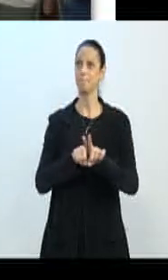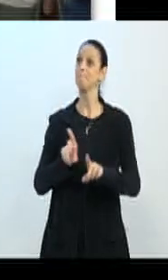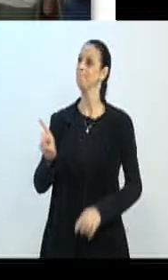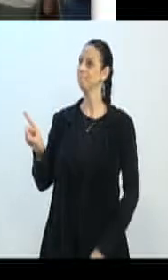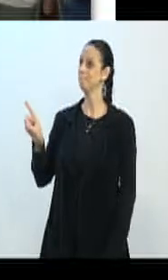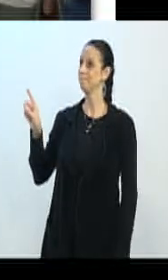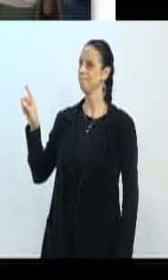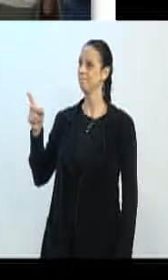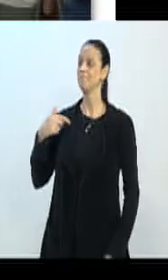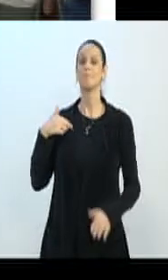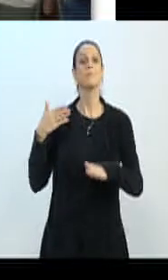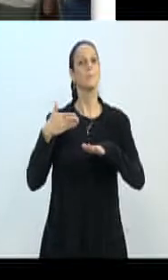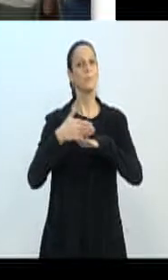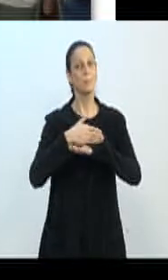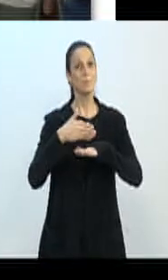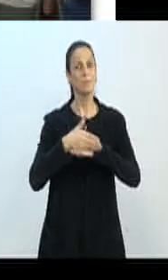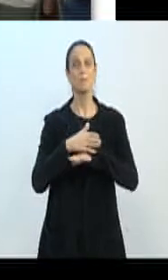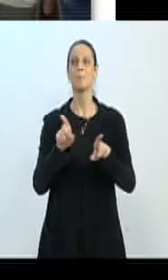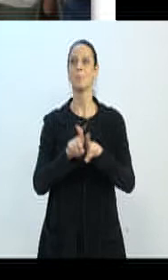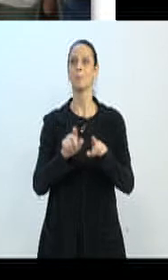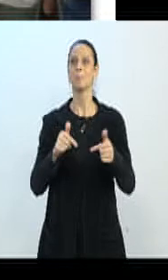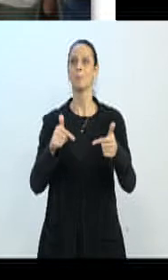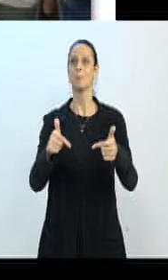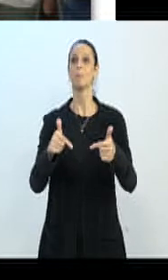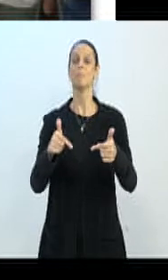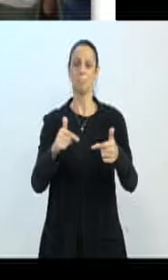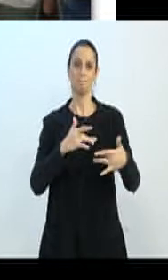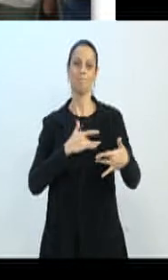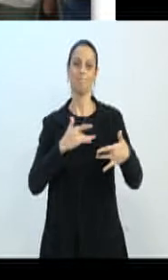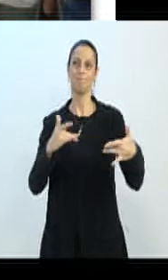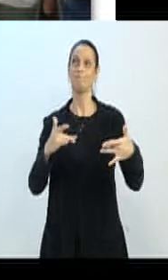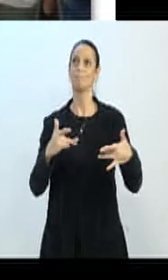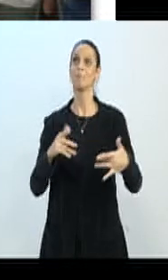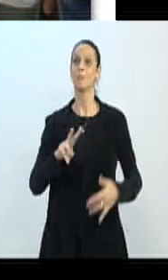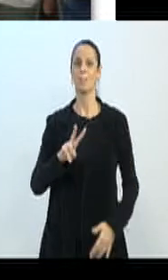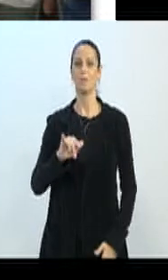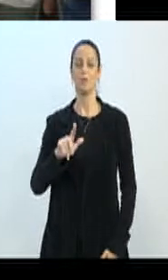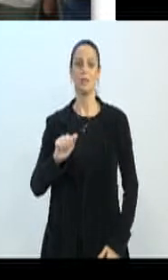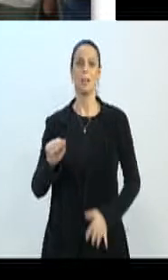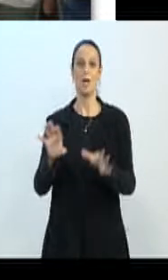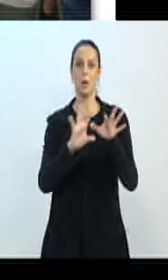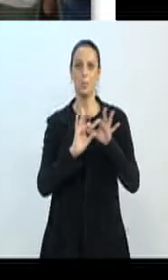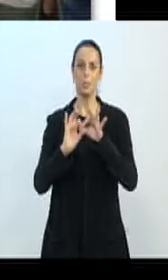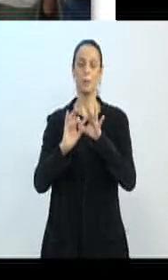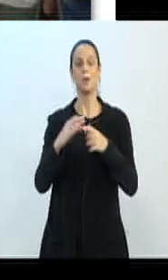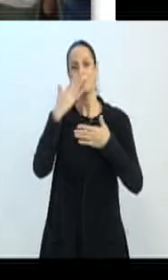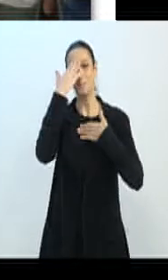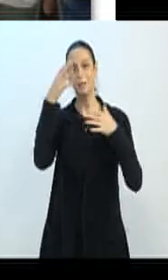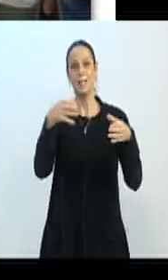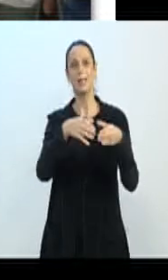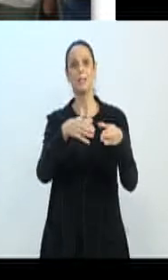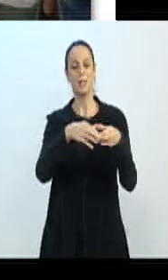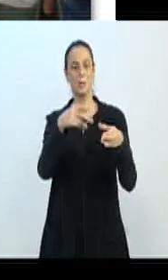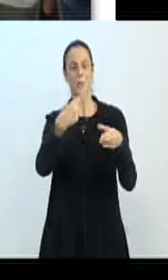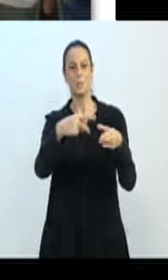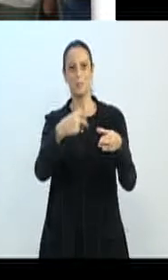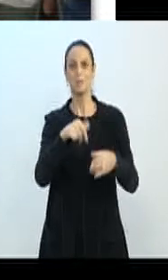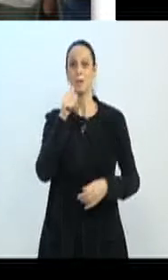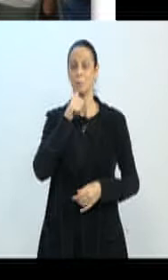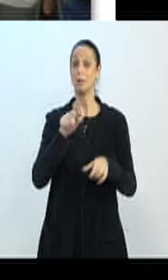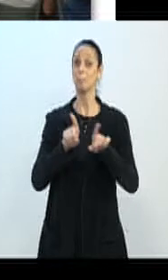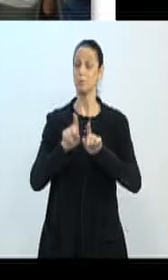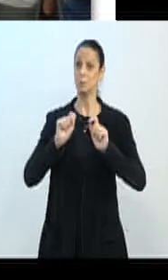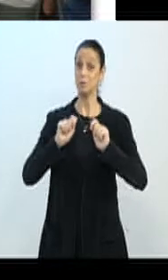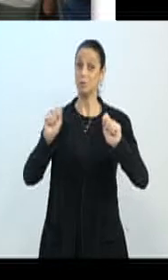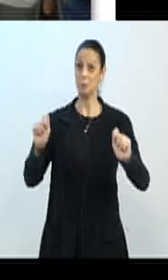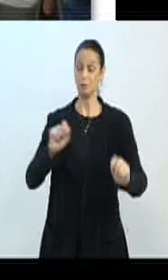participei ação solidária na Vila União quer que agradecer ao tlabet toda sua equipe é meu as pessoas